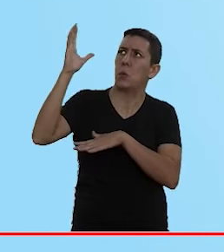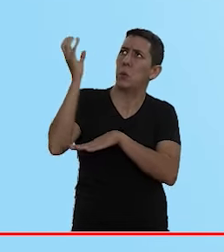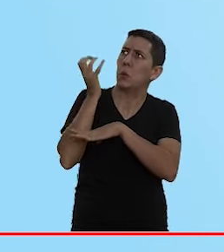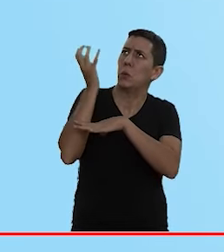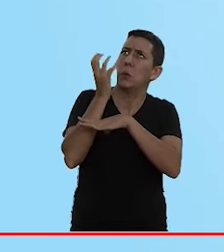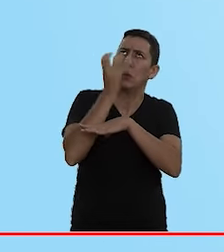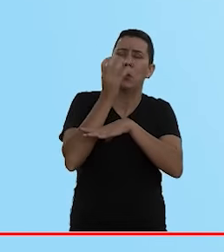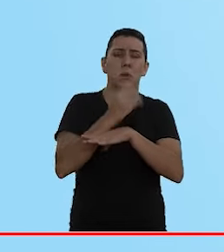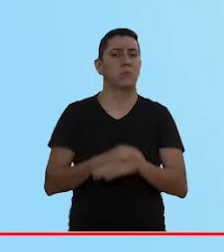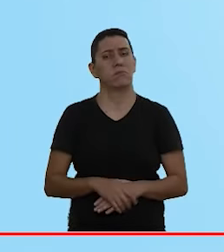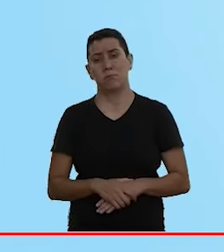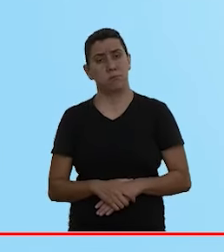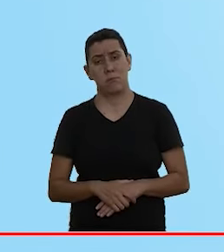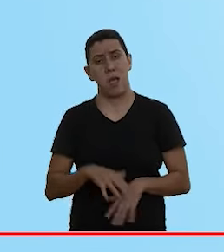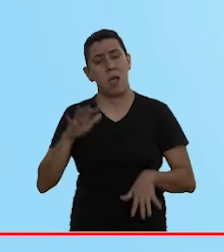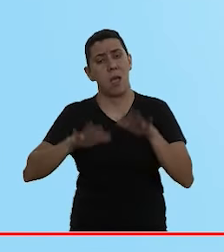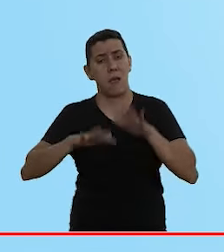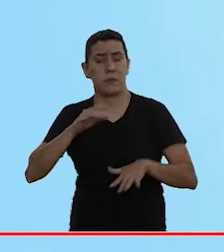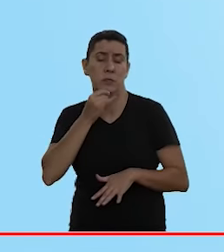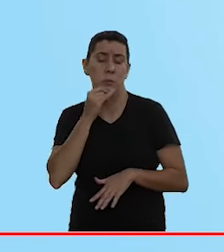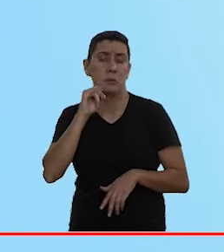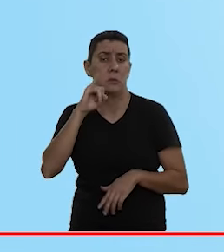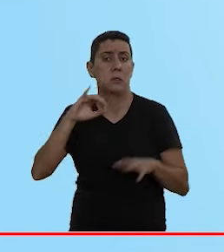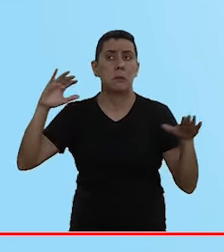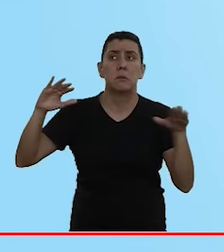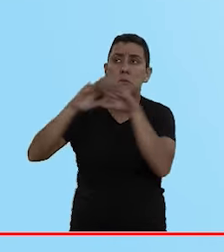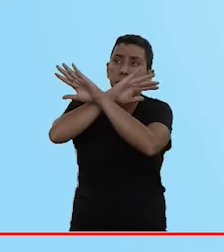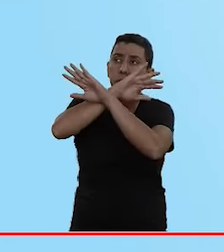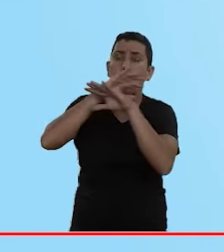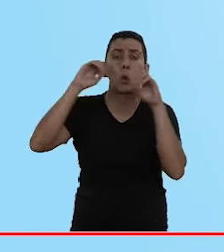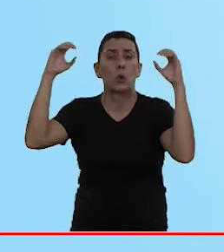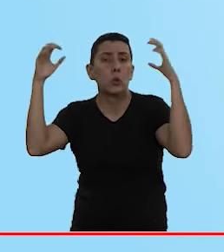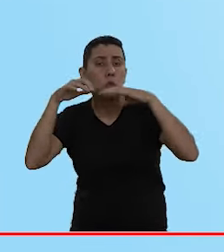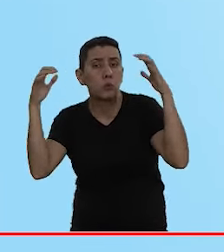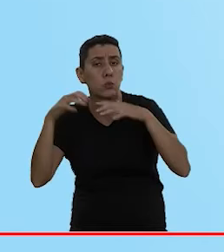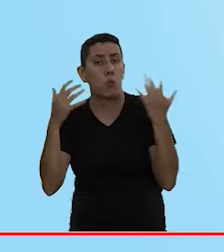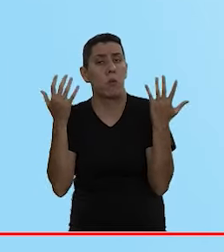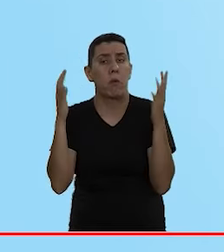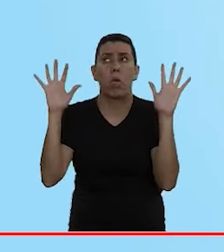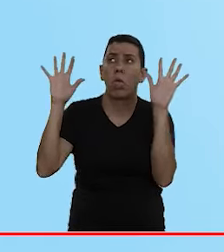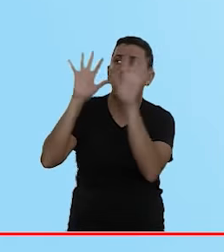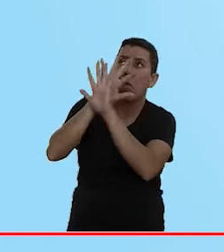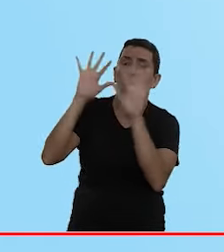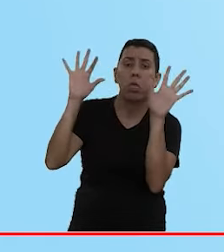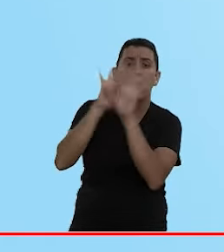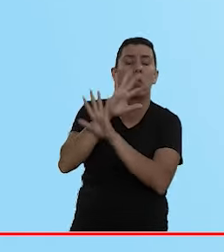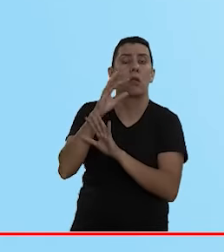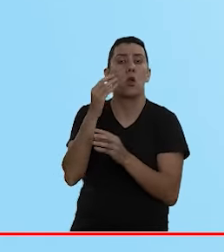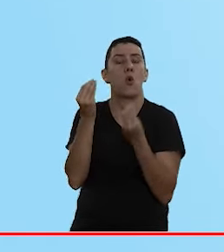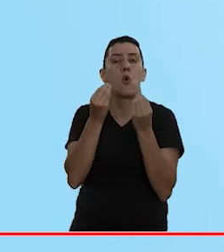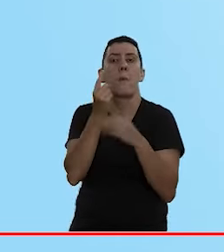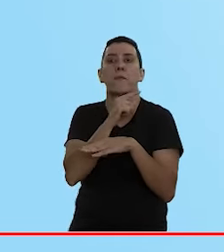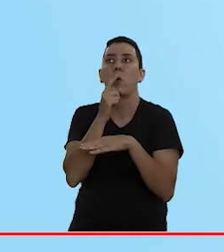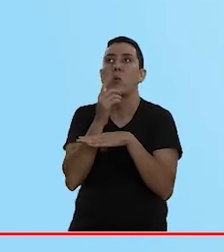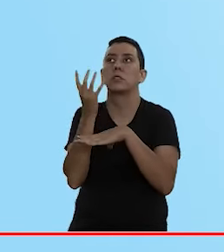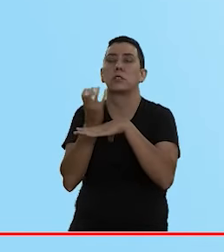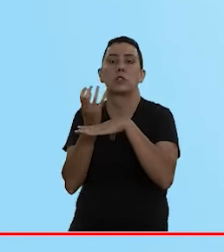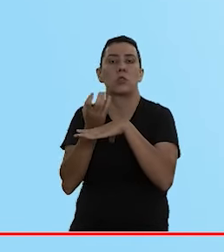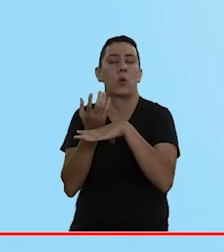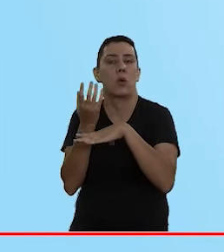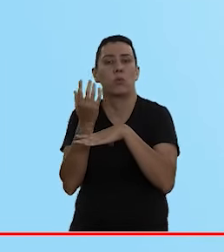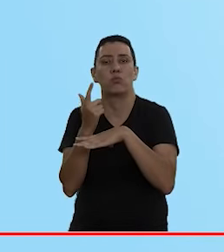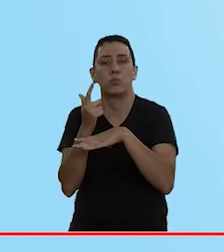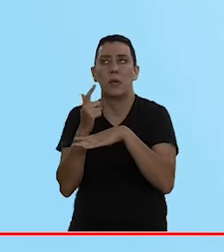mais energia. Por exemplo, em dias chuvosos ou em dias nublados, basicamente você pode colocar um pouco mais na horizontal